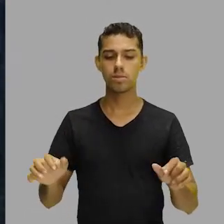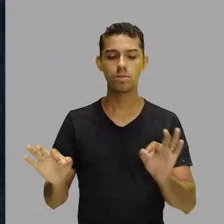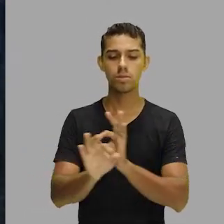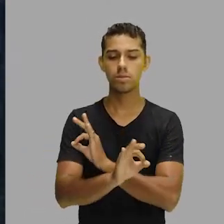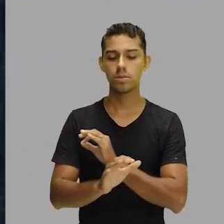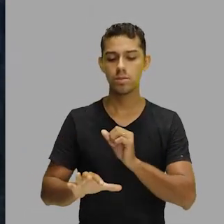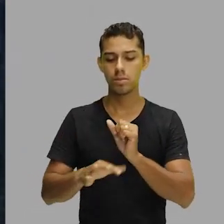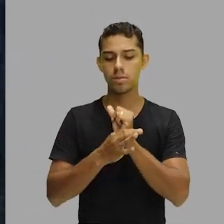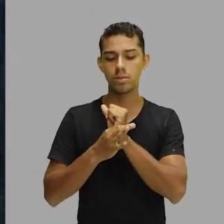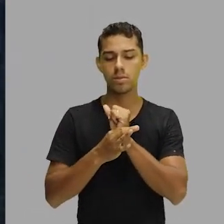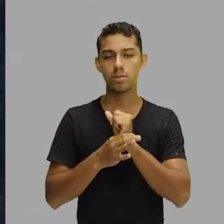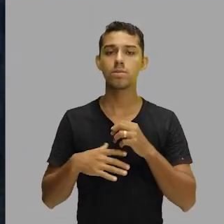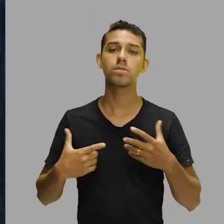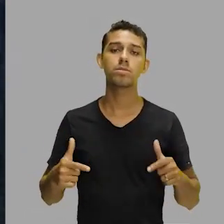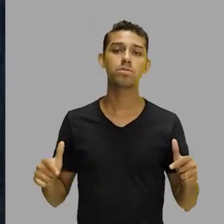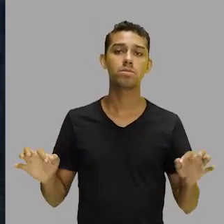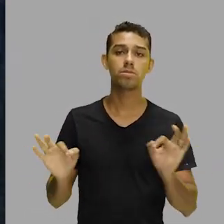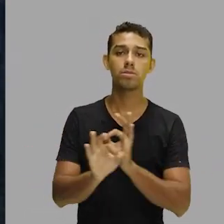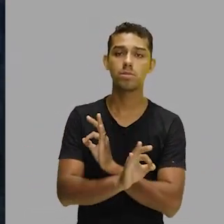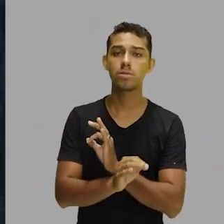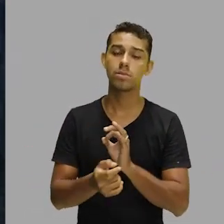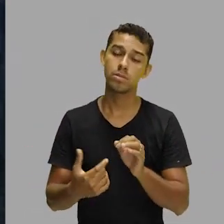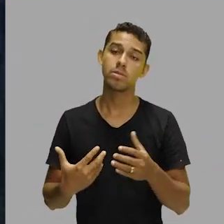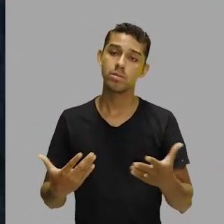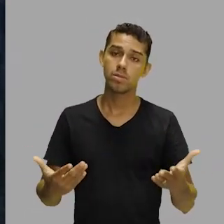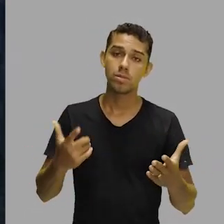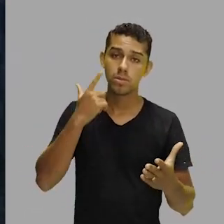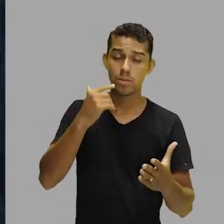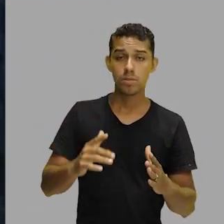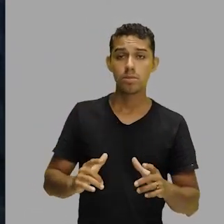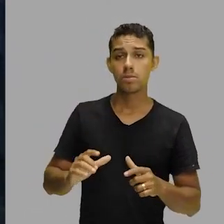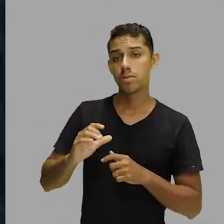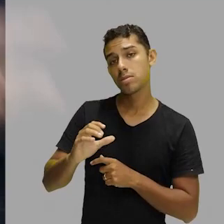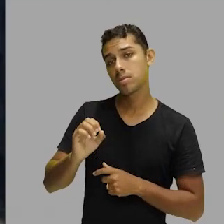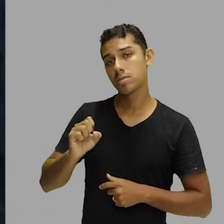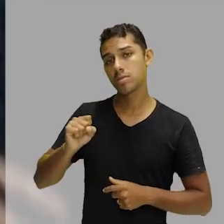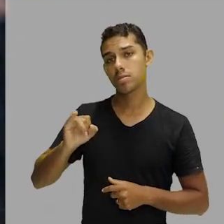genético. Então, elas foram